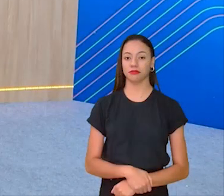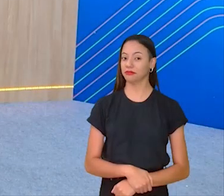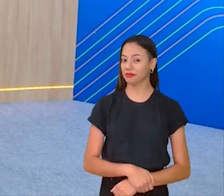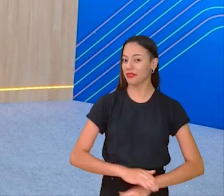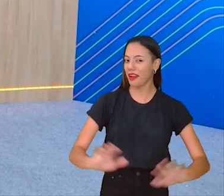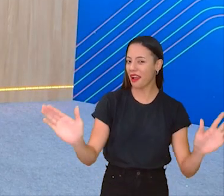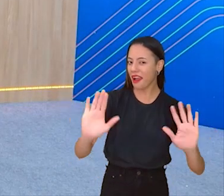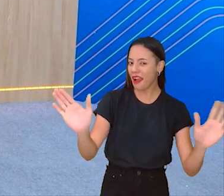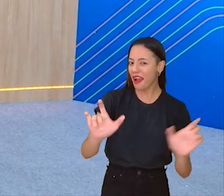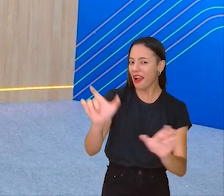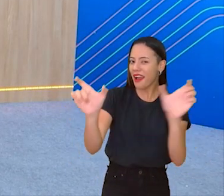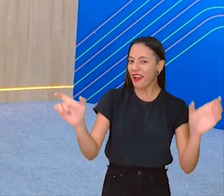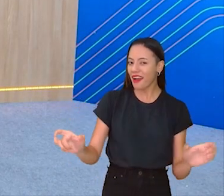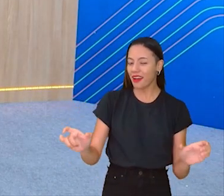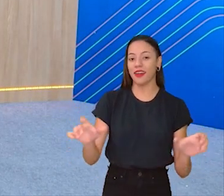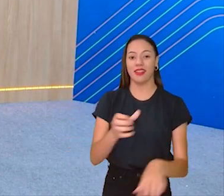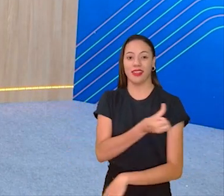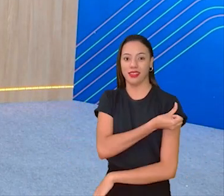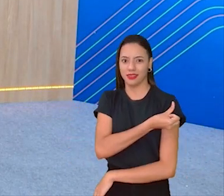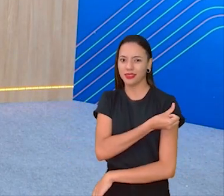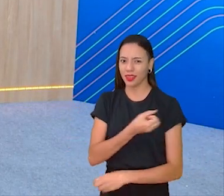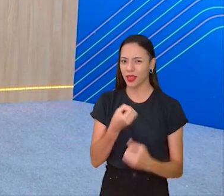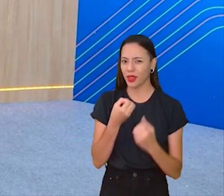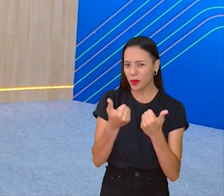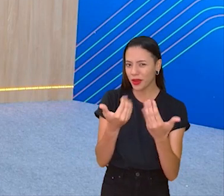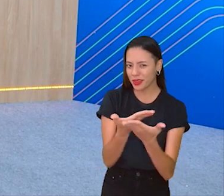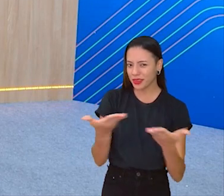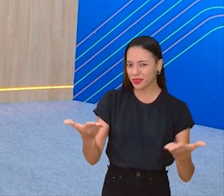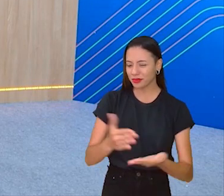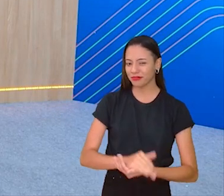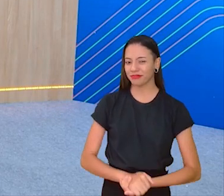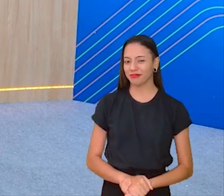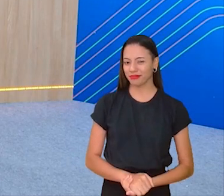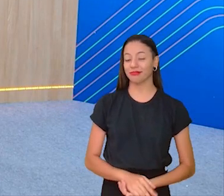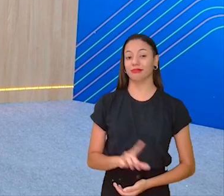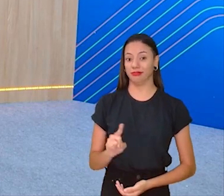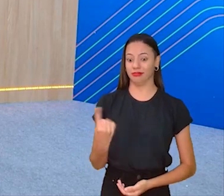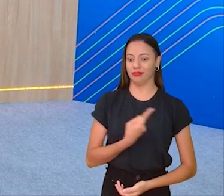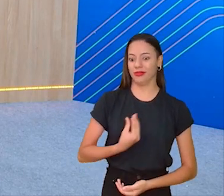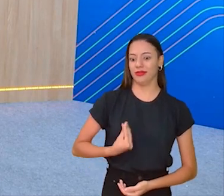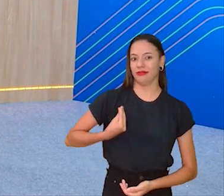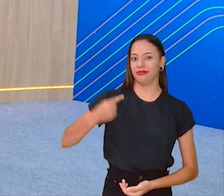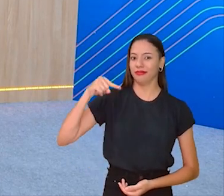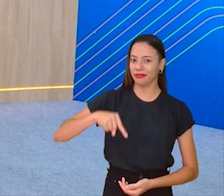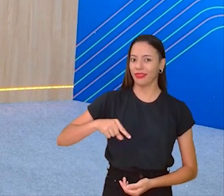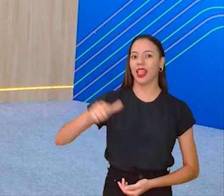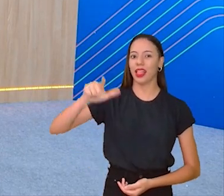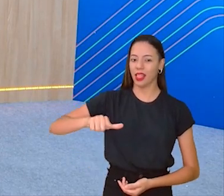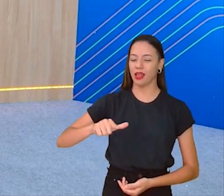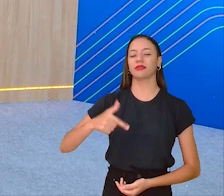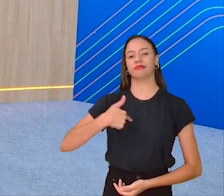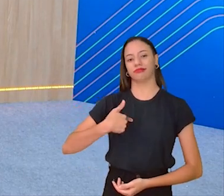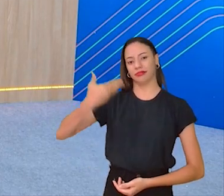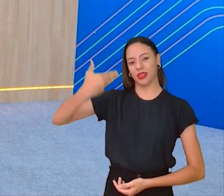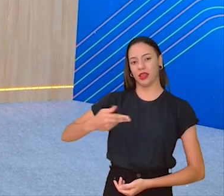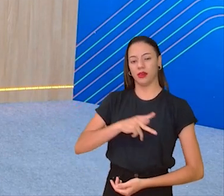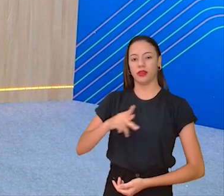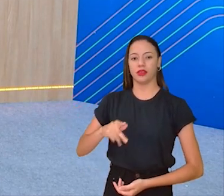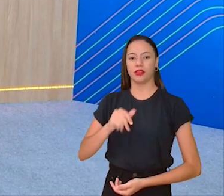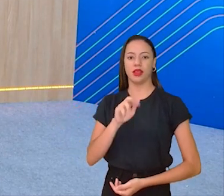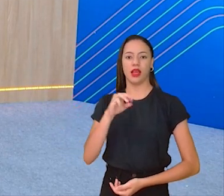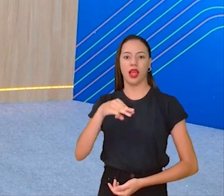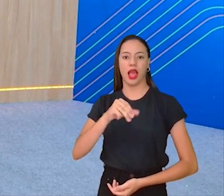E aí, meu povo do sexto ano, tudo bem com vocês? Estamos aqui de volta, eu, o professor Armando e a